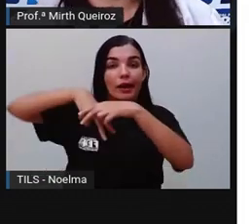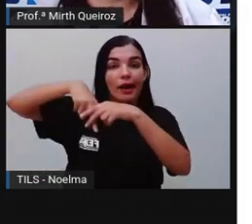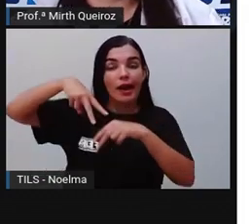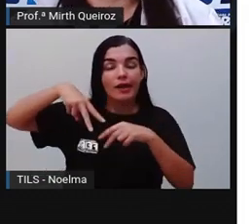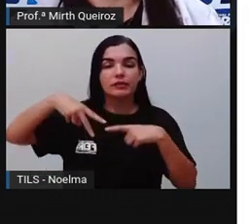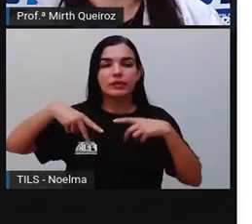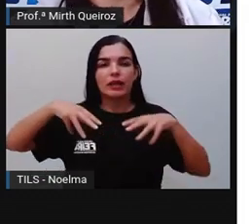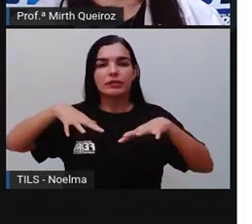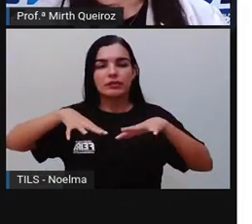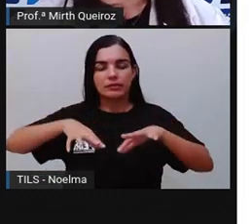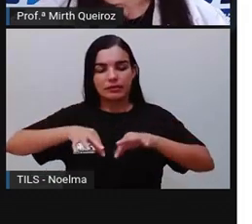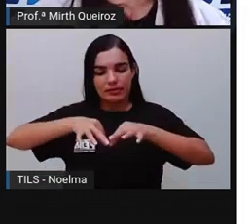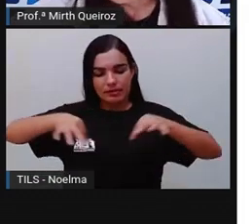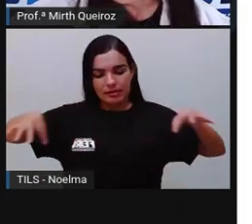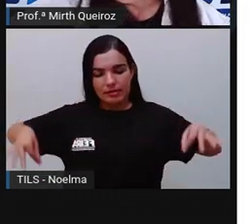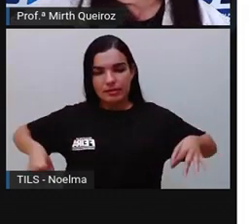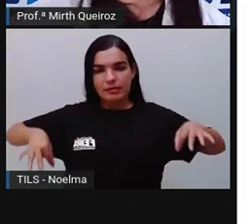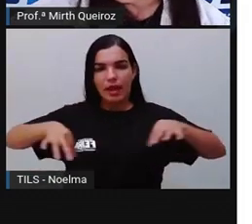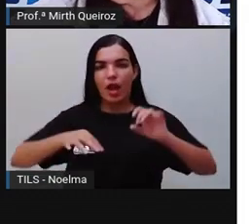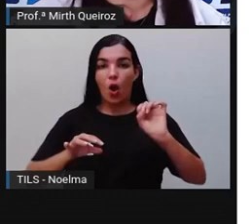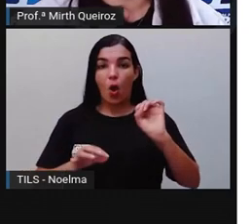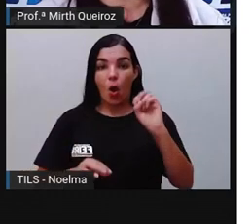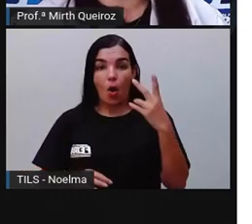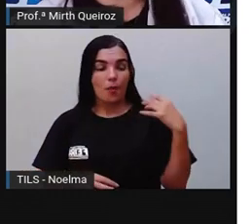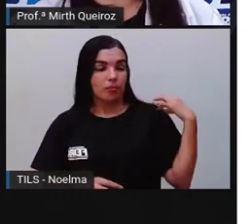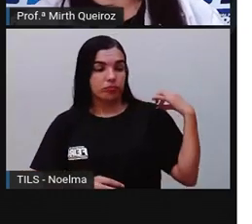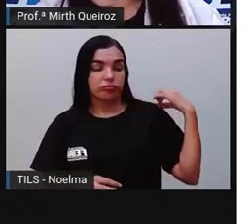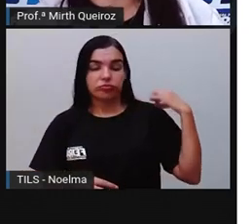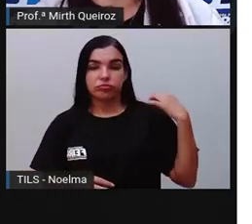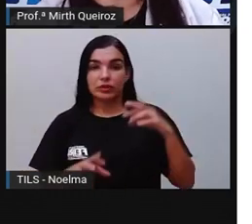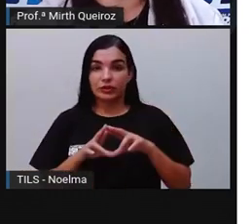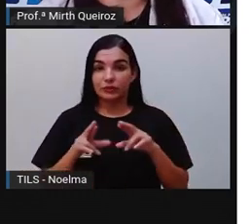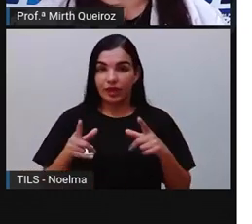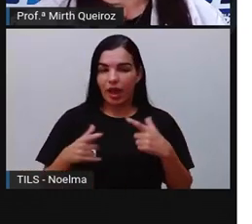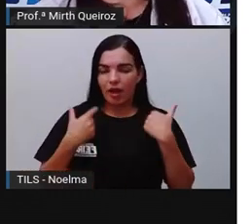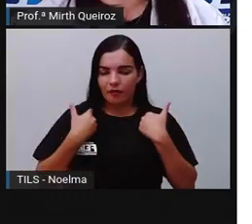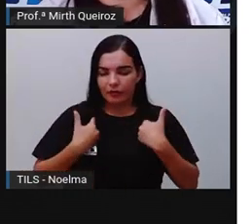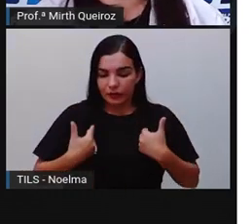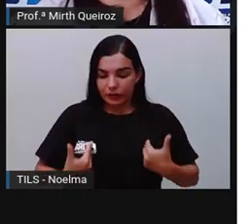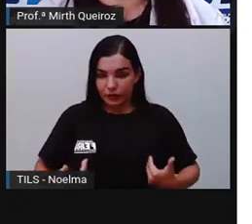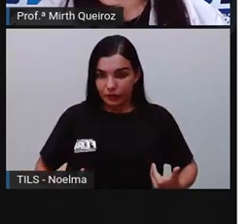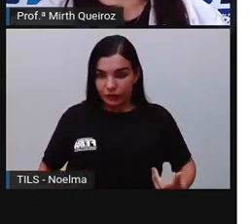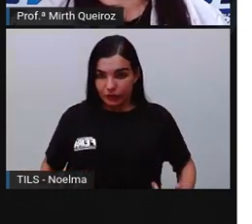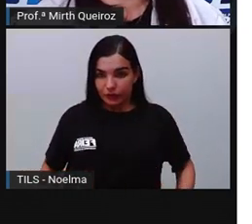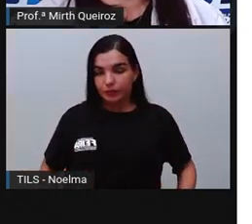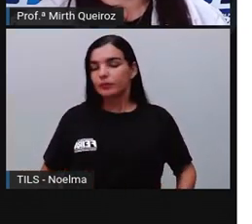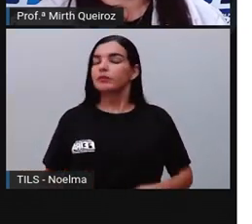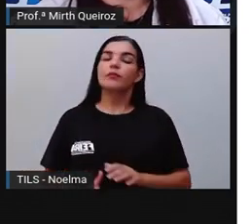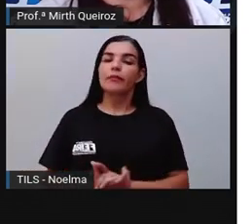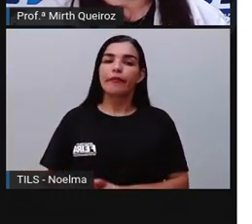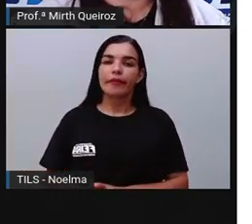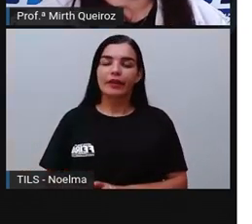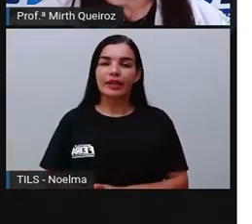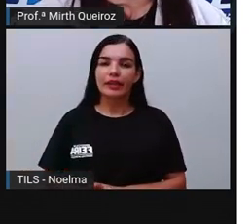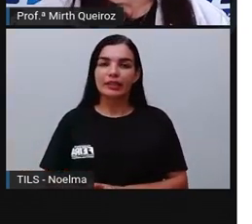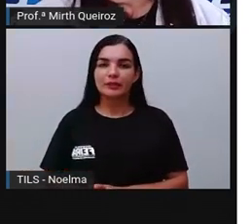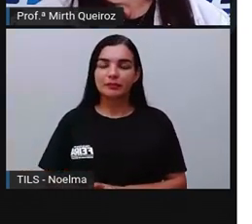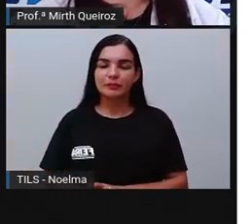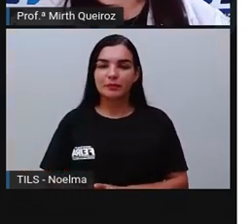uma saia, algumas blusas diferentes, ou até mesmo um vestido. Mas isso acontece mais